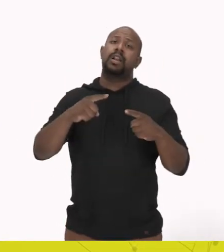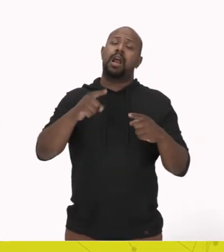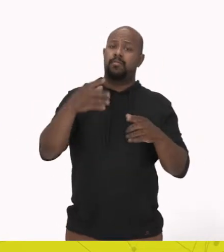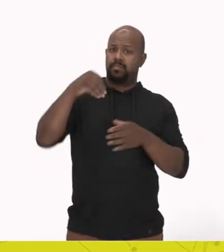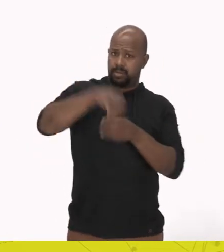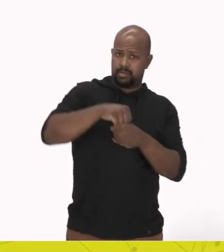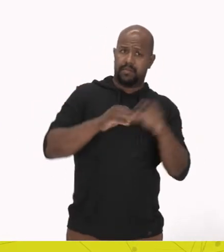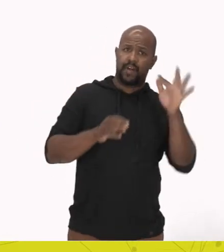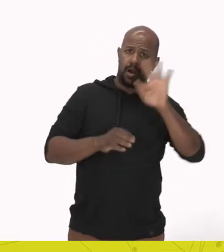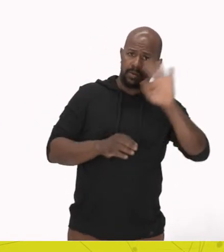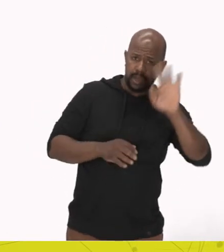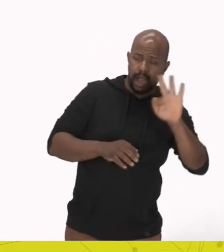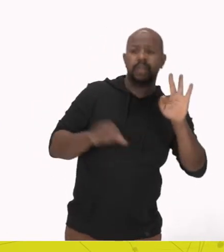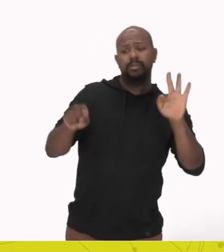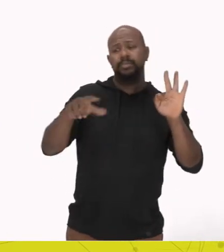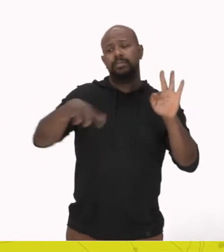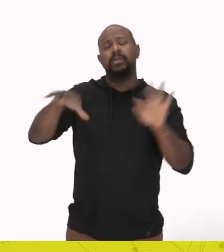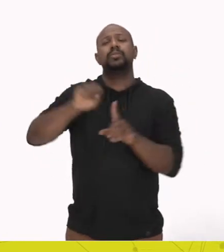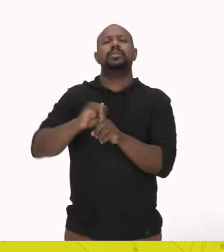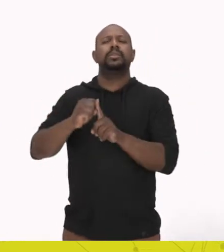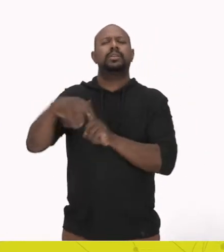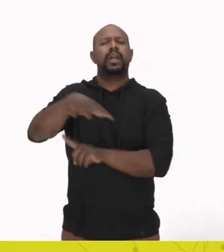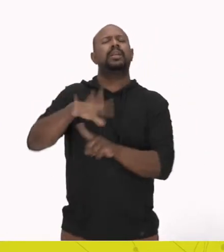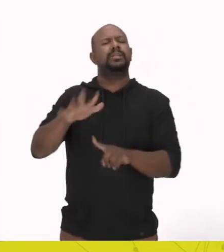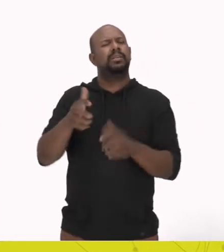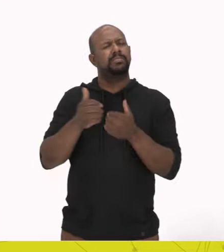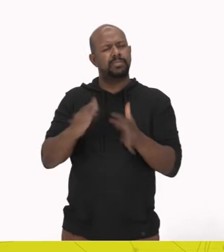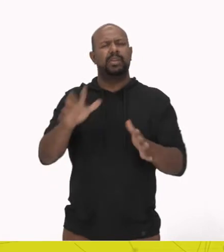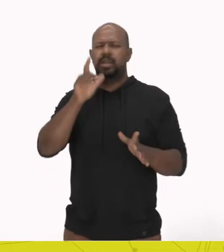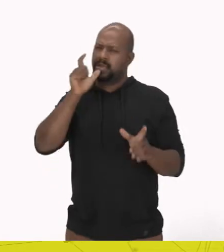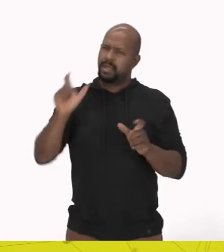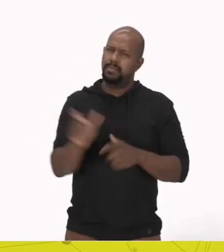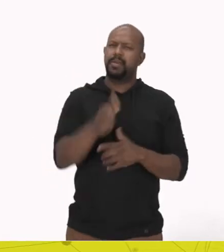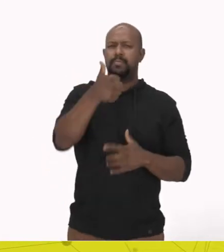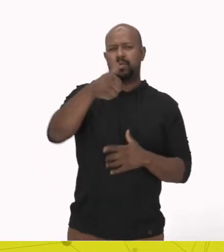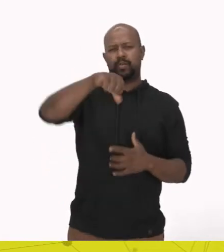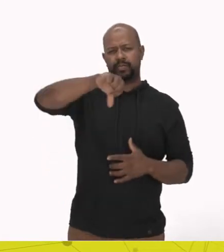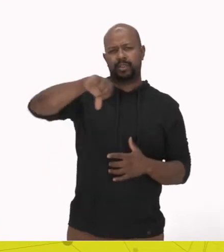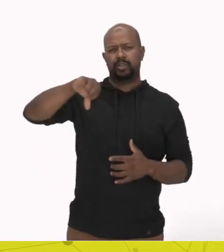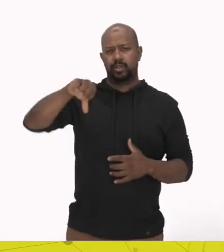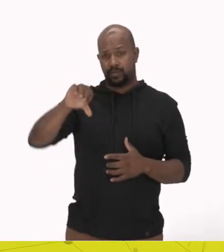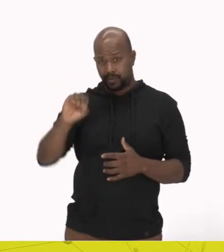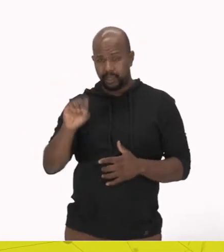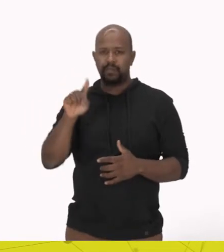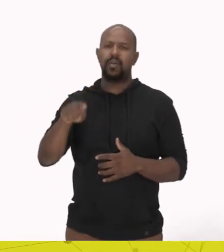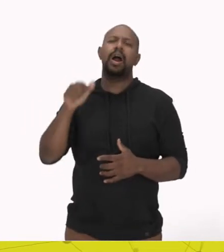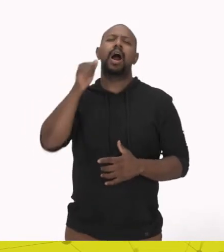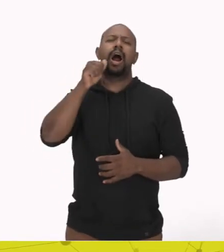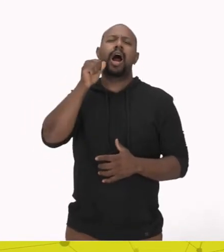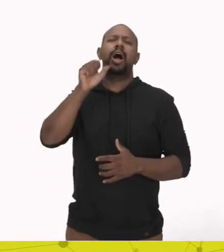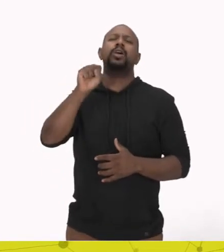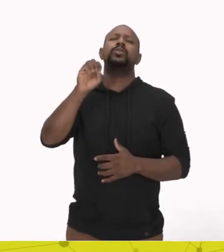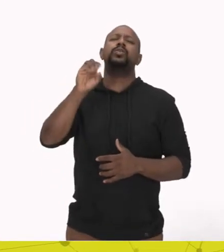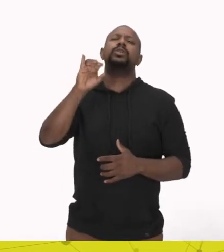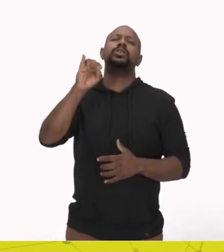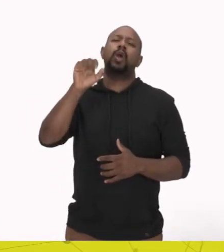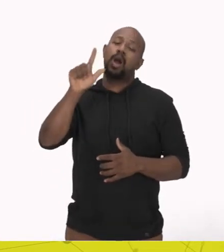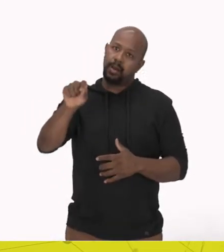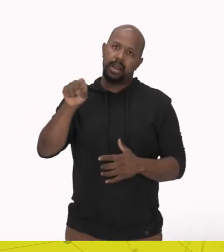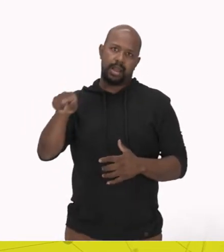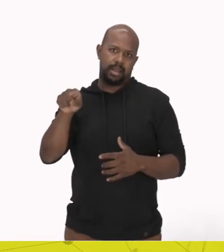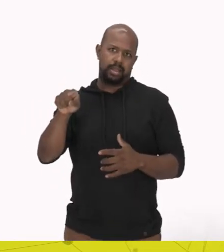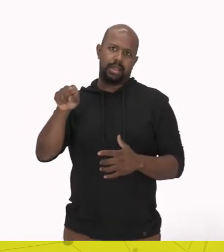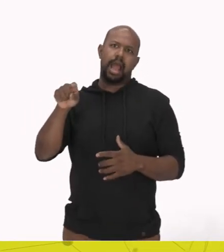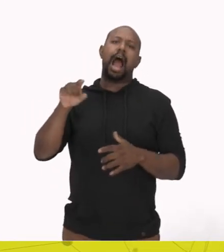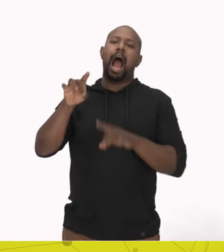e na sociedade. Quem cunhou esse termo nos anos 1990 foi a socióloga